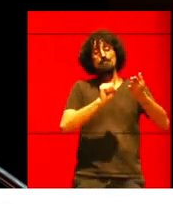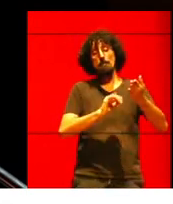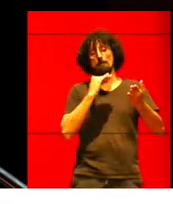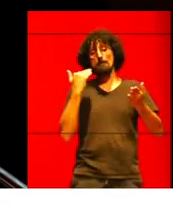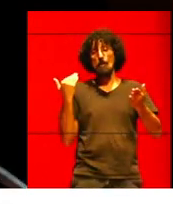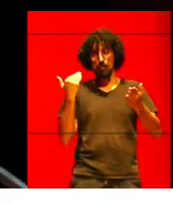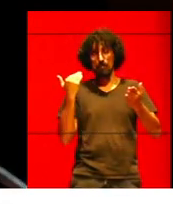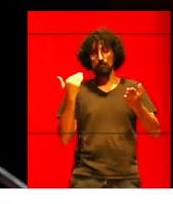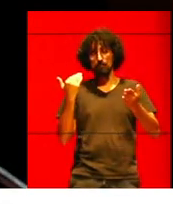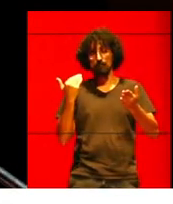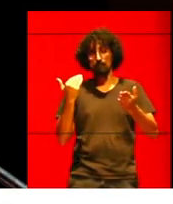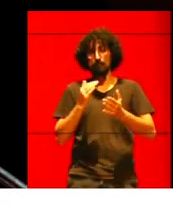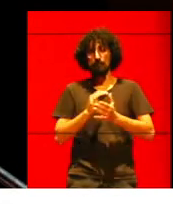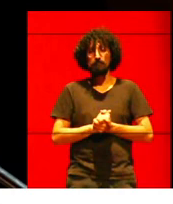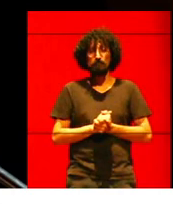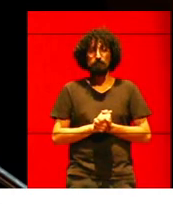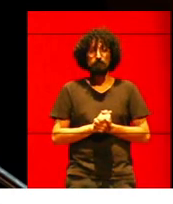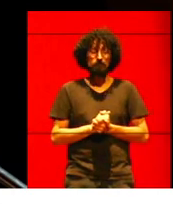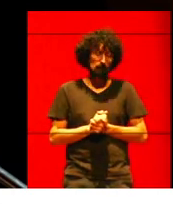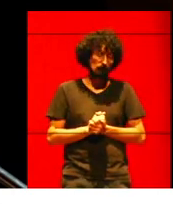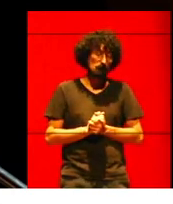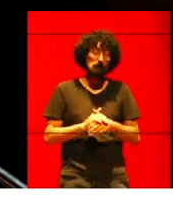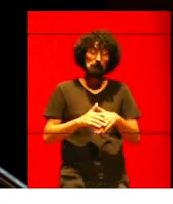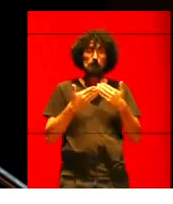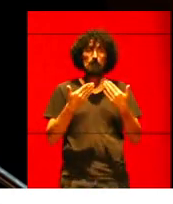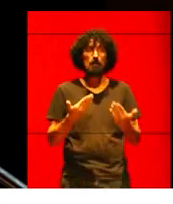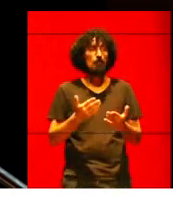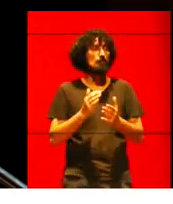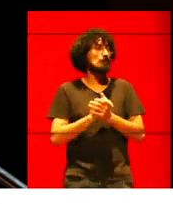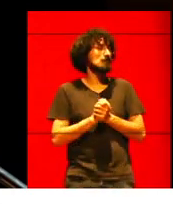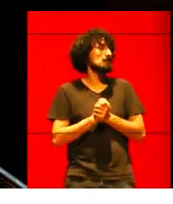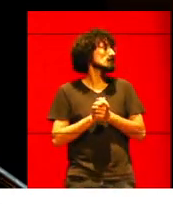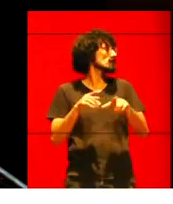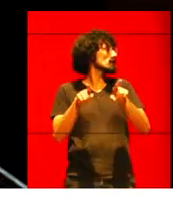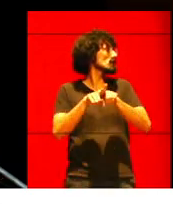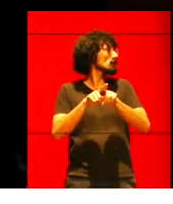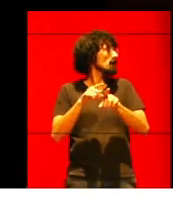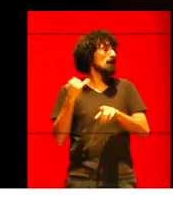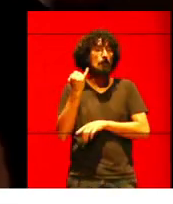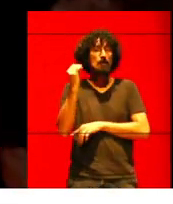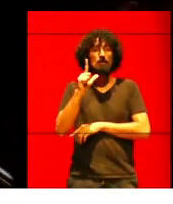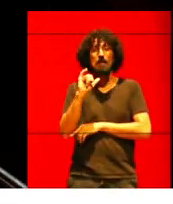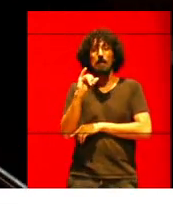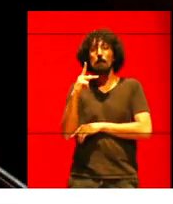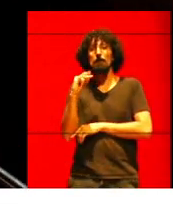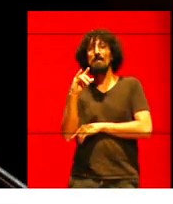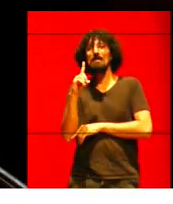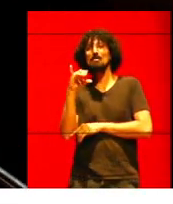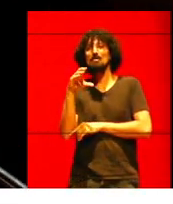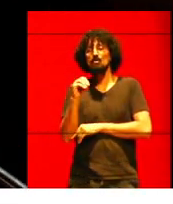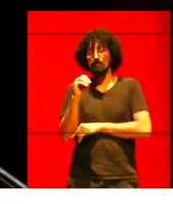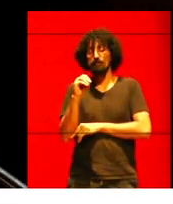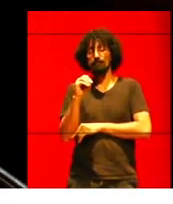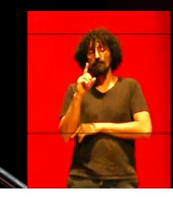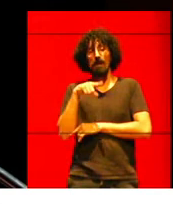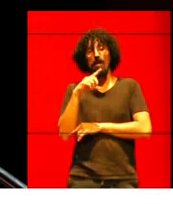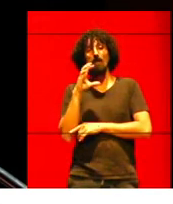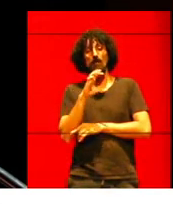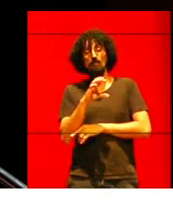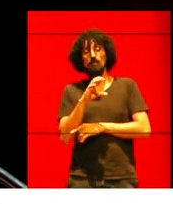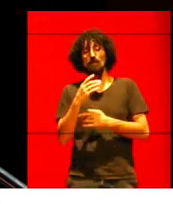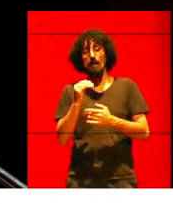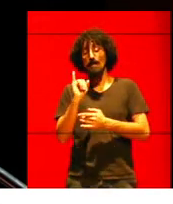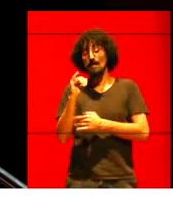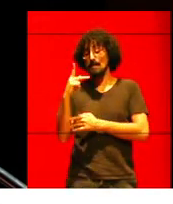impermeabilizante, ok? Então, função também importante para os lipídios é essa impermeabilização. Impermeabilização